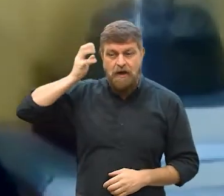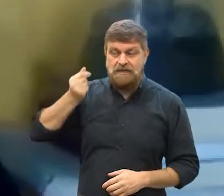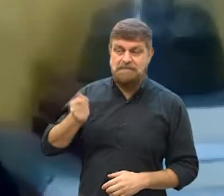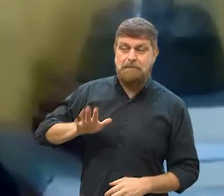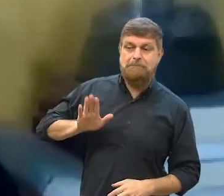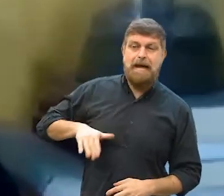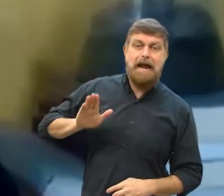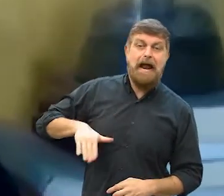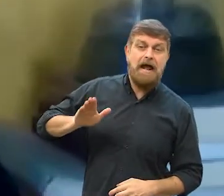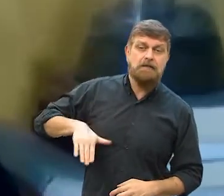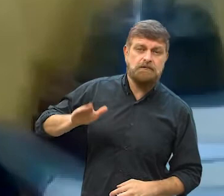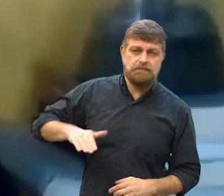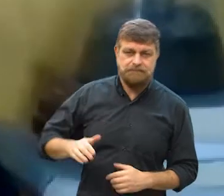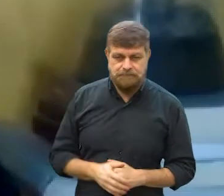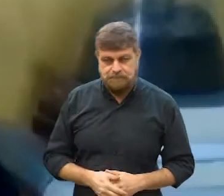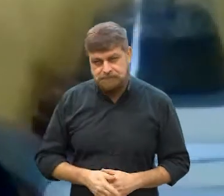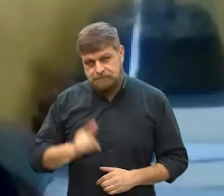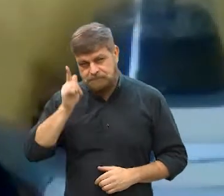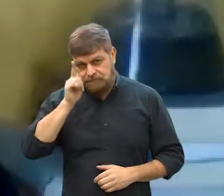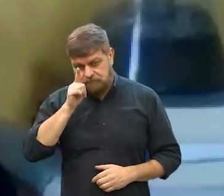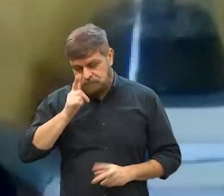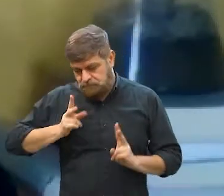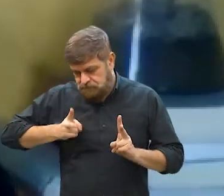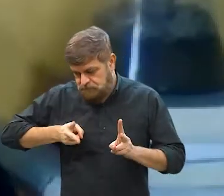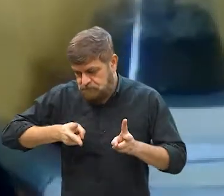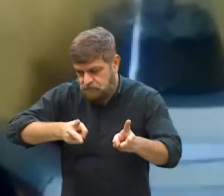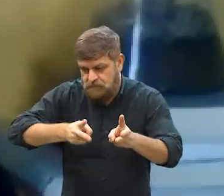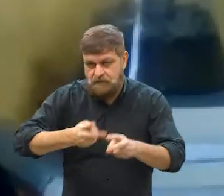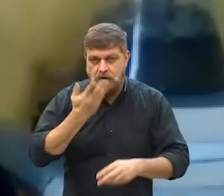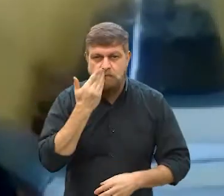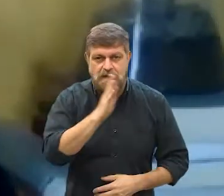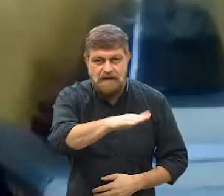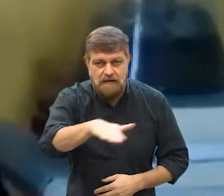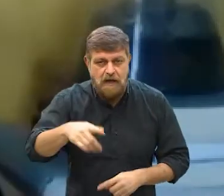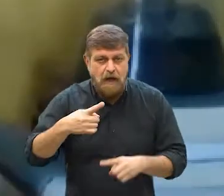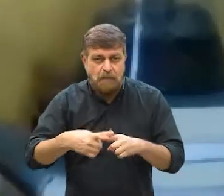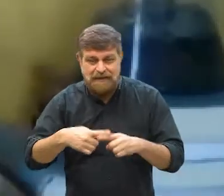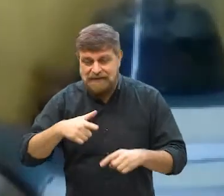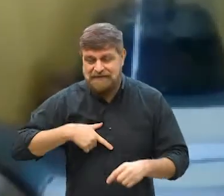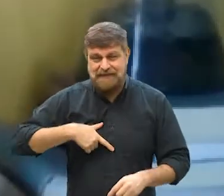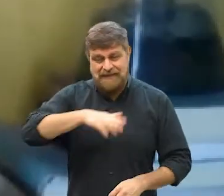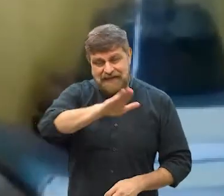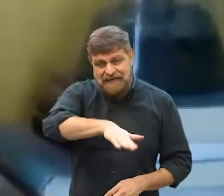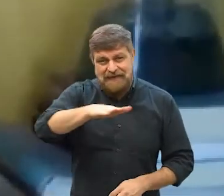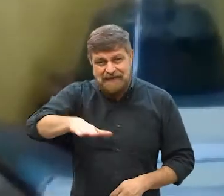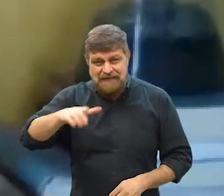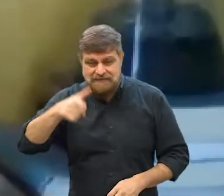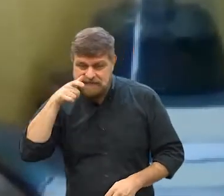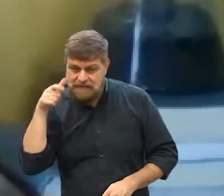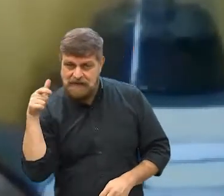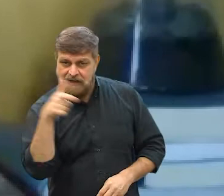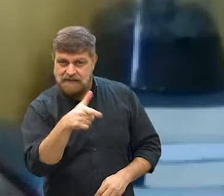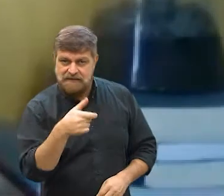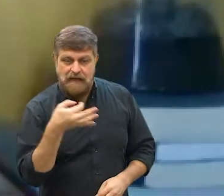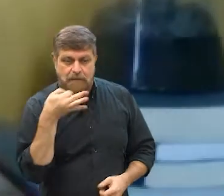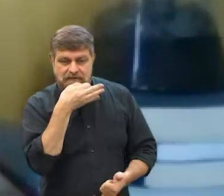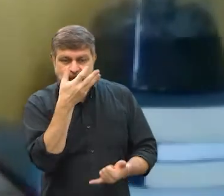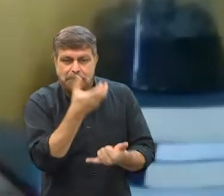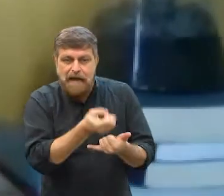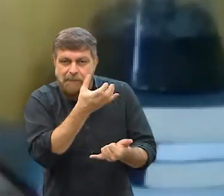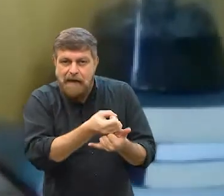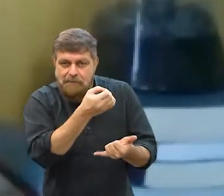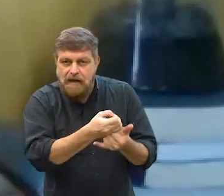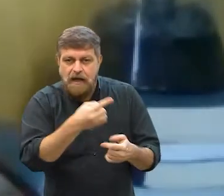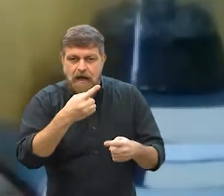ele mais barato então eu consigo manter esse público infantil por quê que se tem tantas crianças interessado com o pão de festas infantis